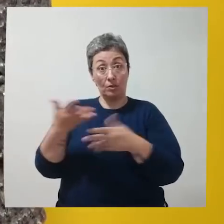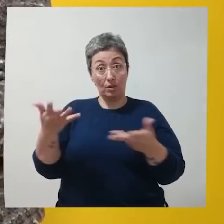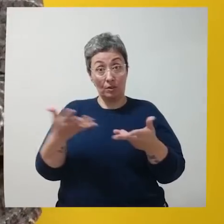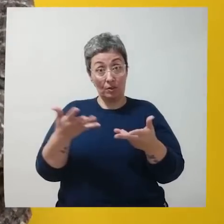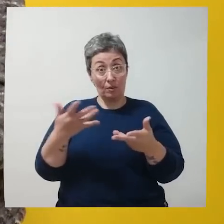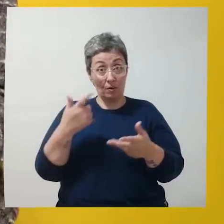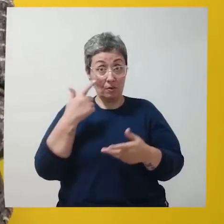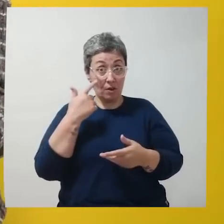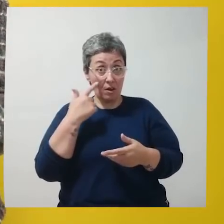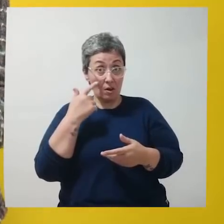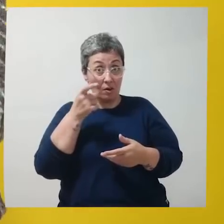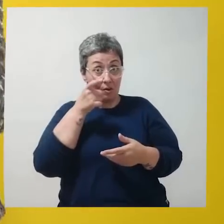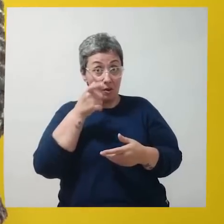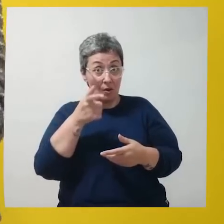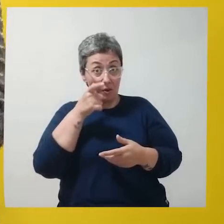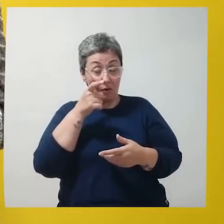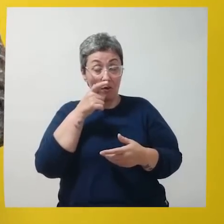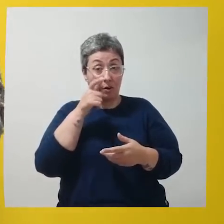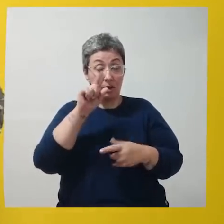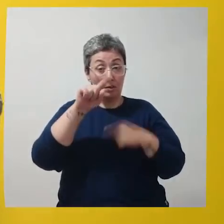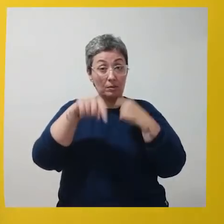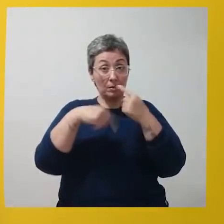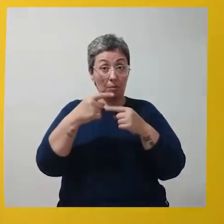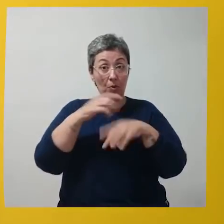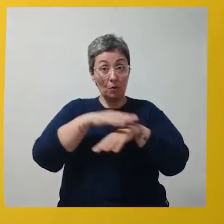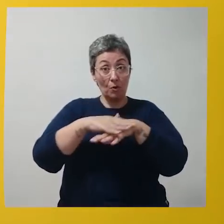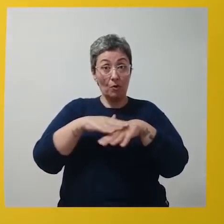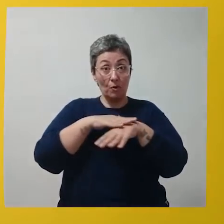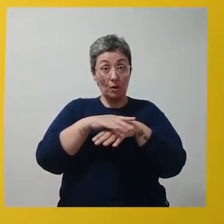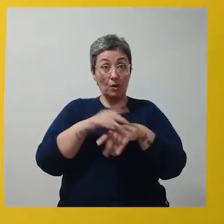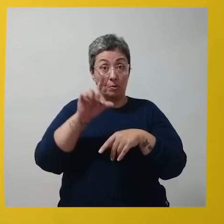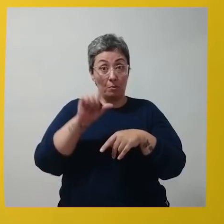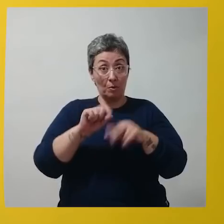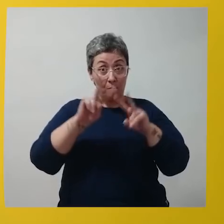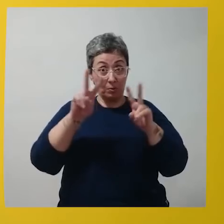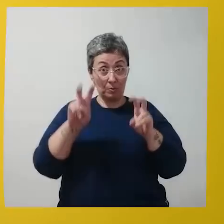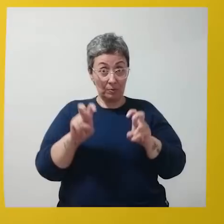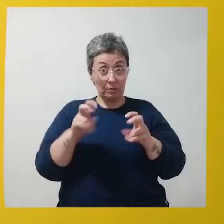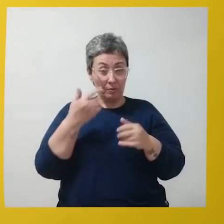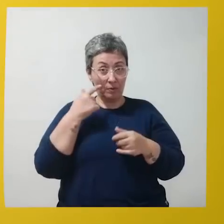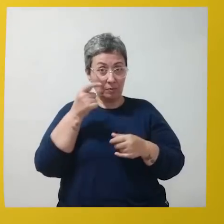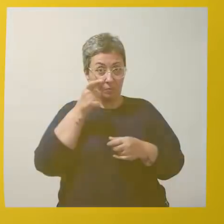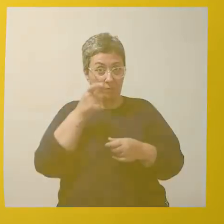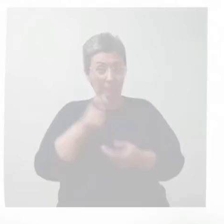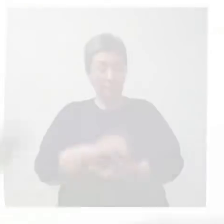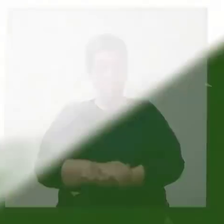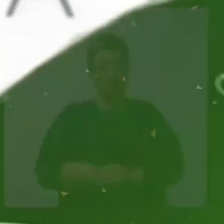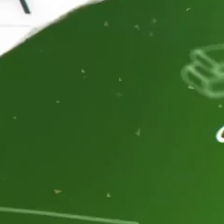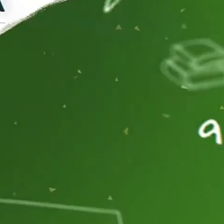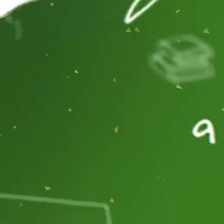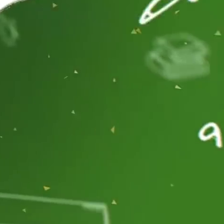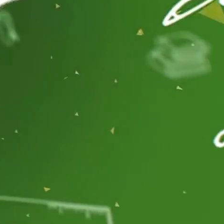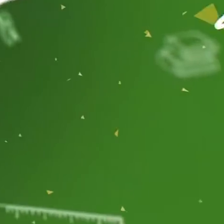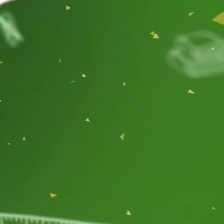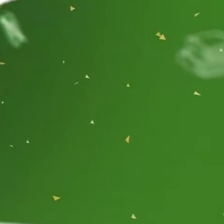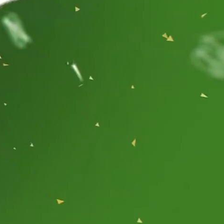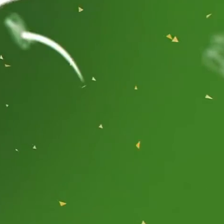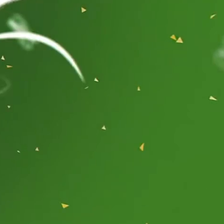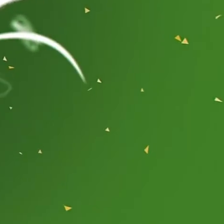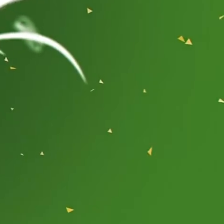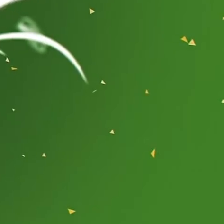vocês, que vocês assistam, para que a gente possa conversar um pouquinho a respeito. Vamos assistir?